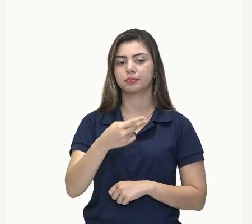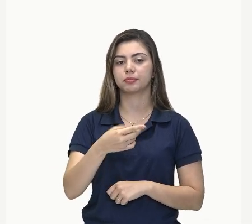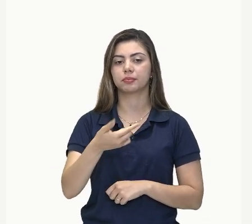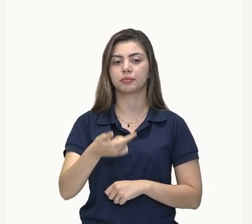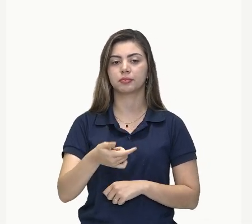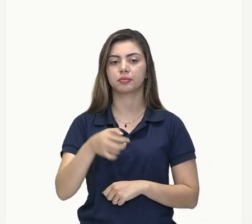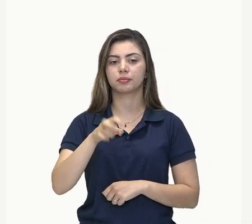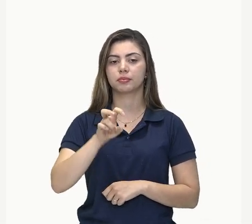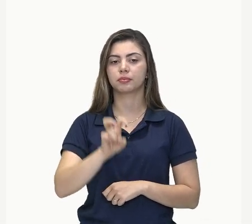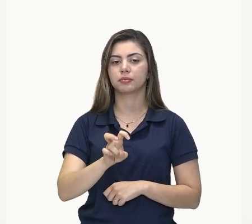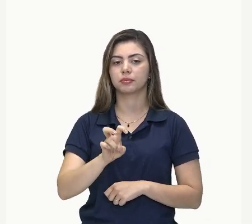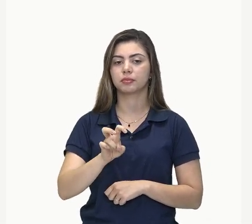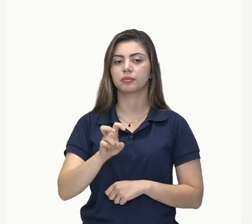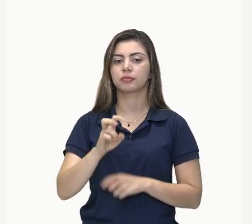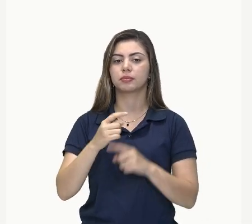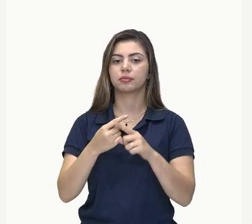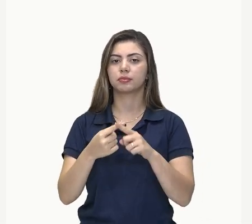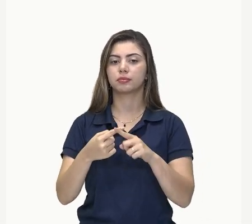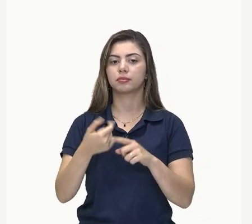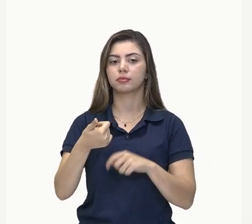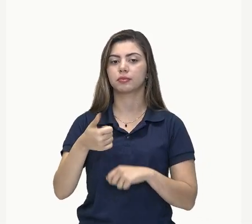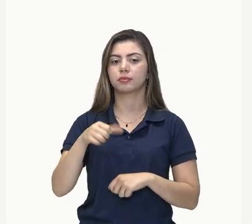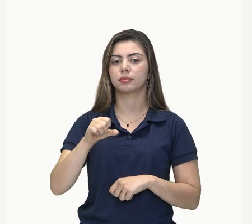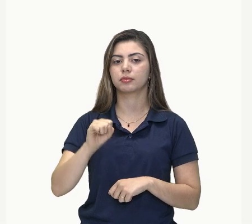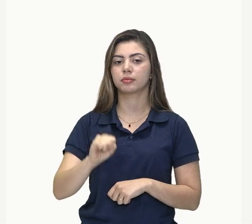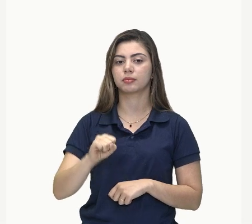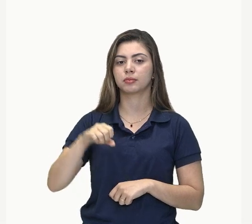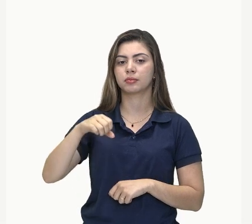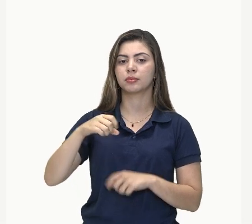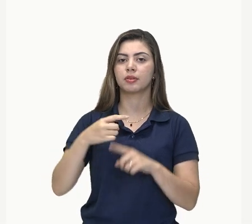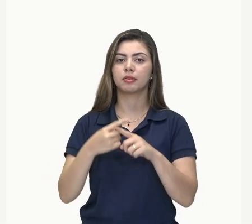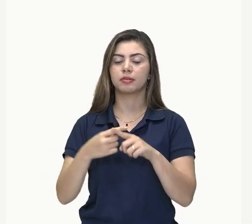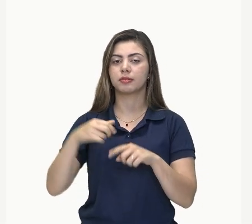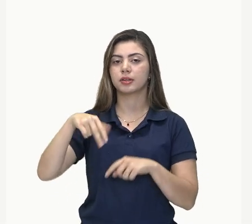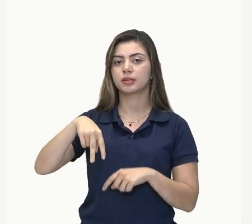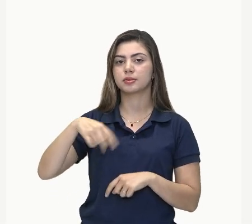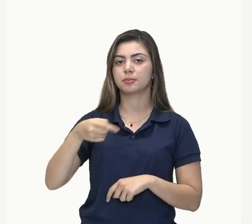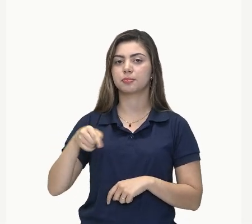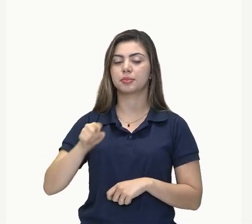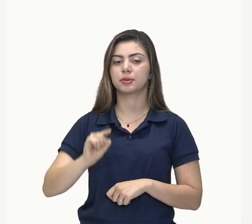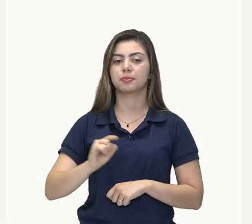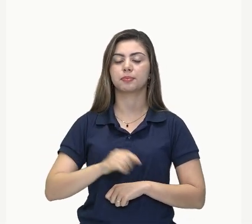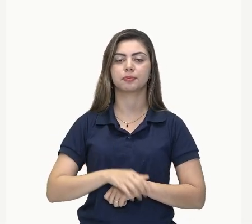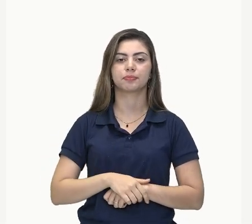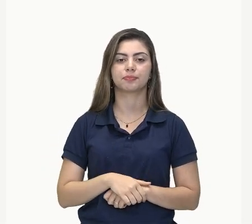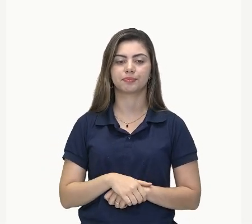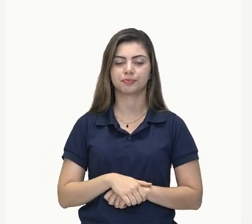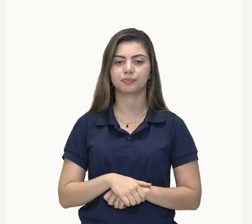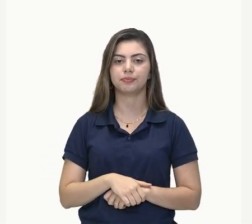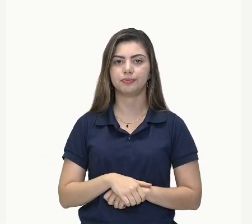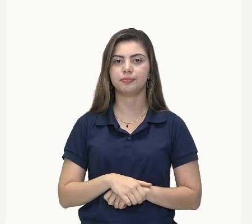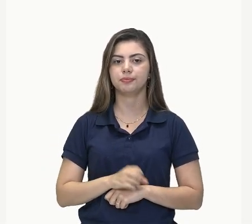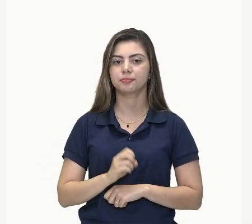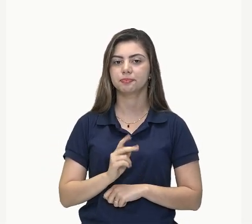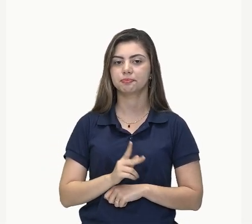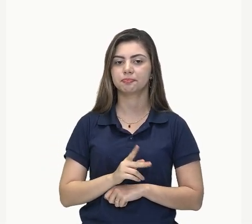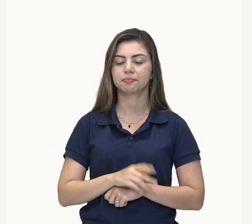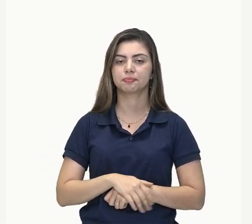25 vezes 18 vezes π, tá?